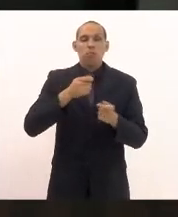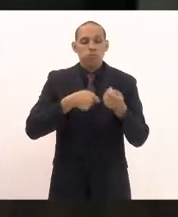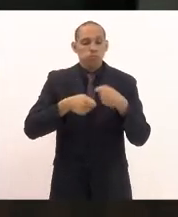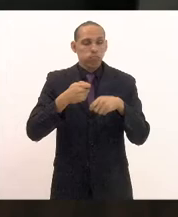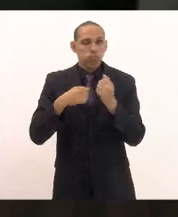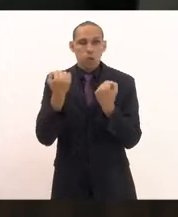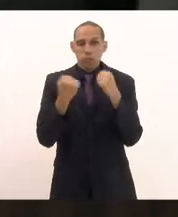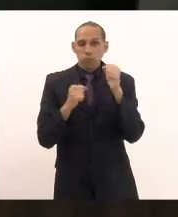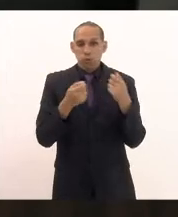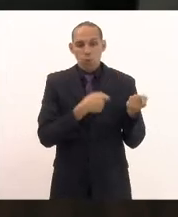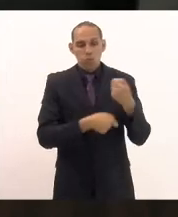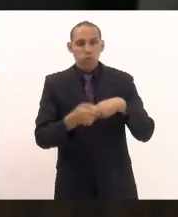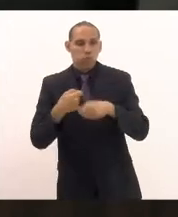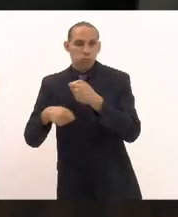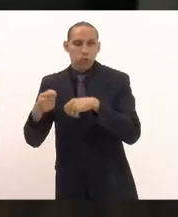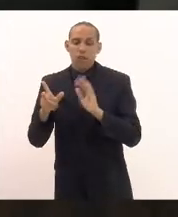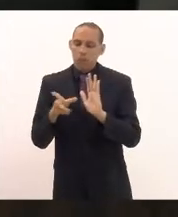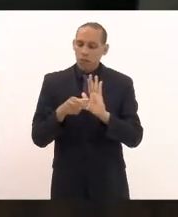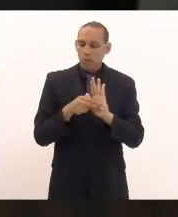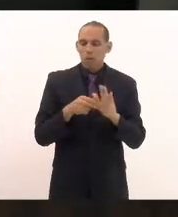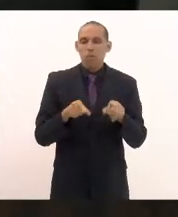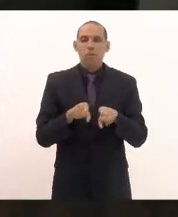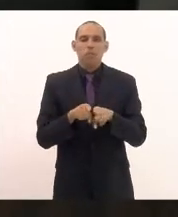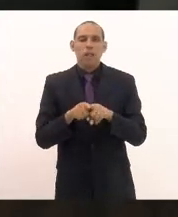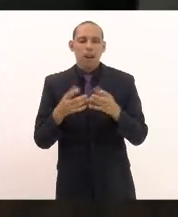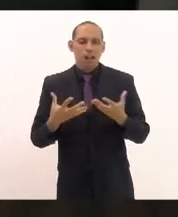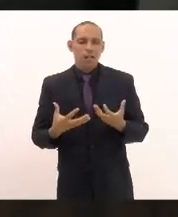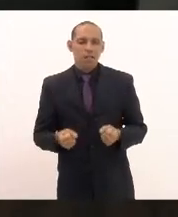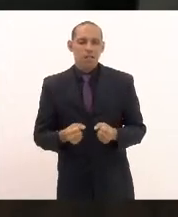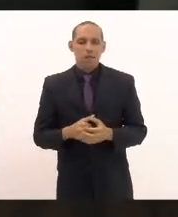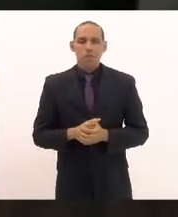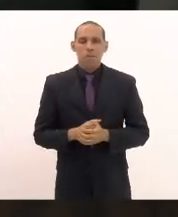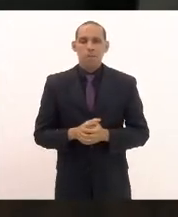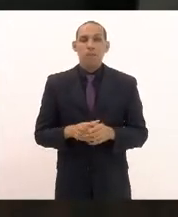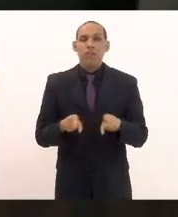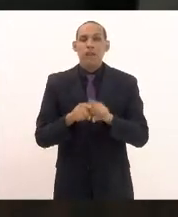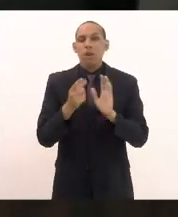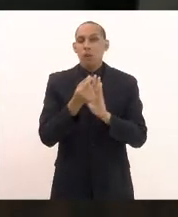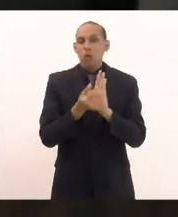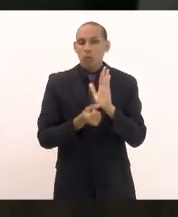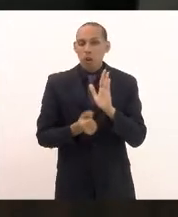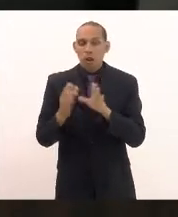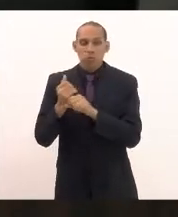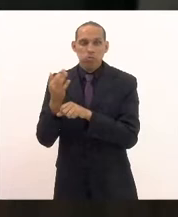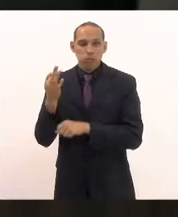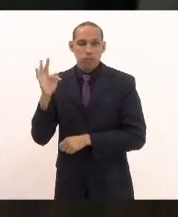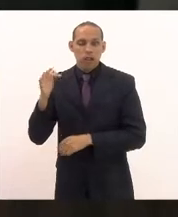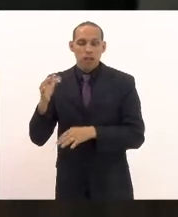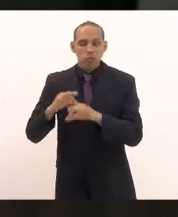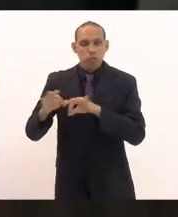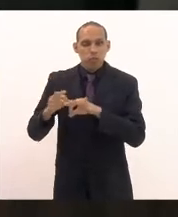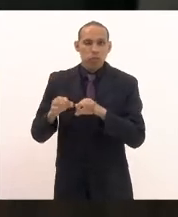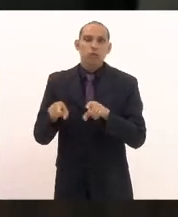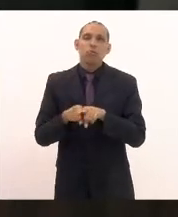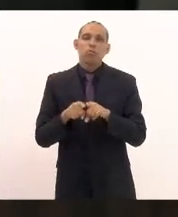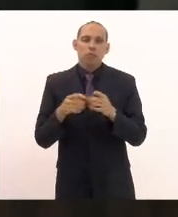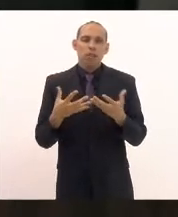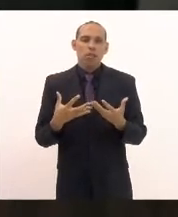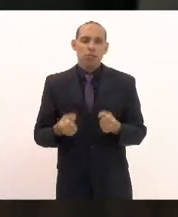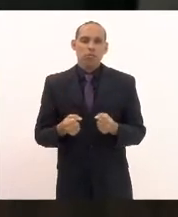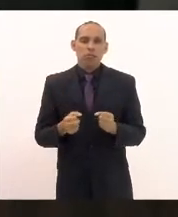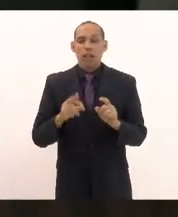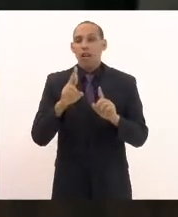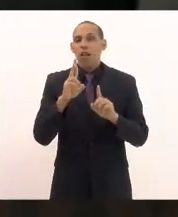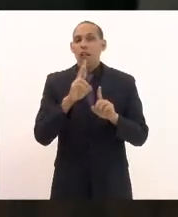e comércio favorável, com emendas, e de orçamento, finanças, casas financeiras e controle favorável.